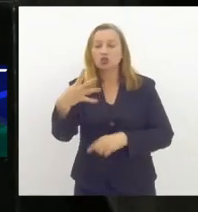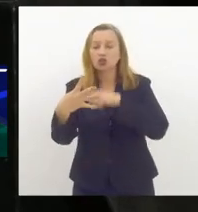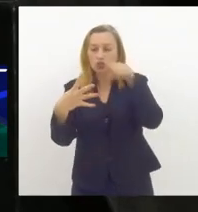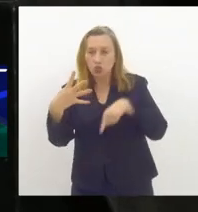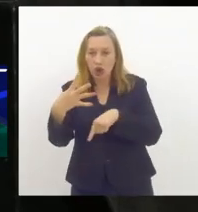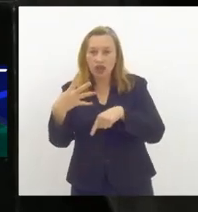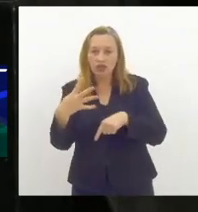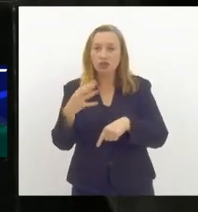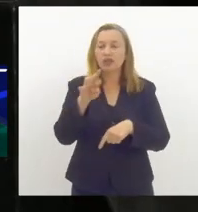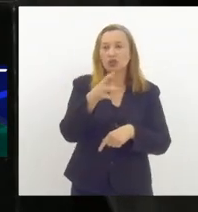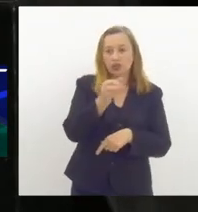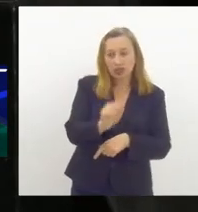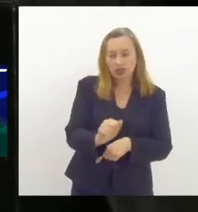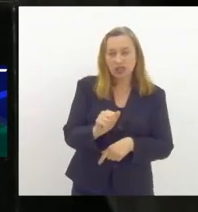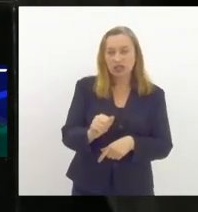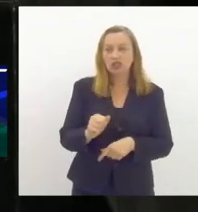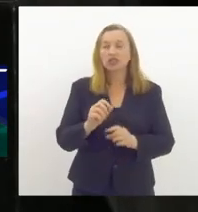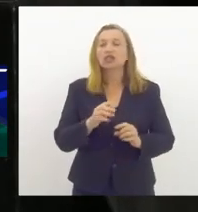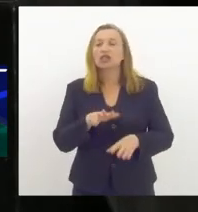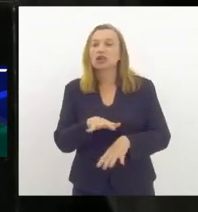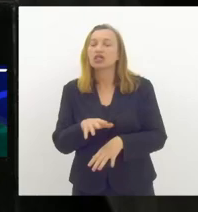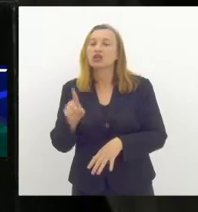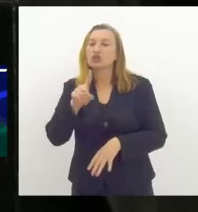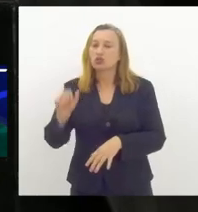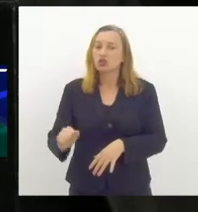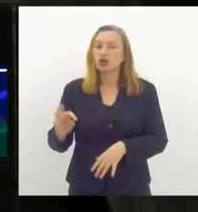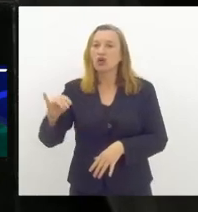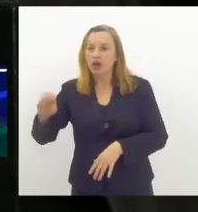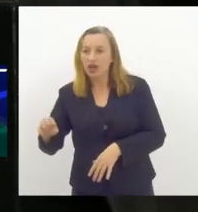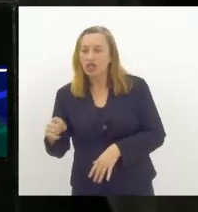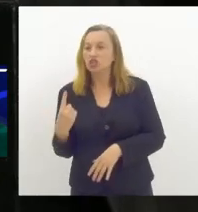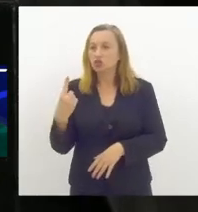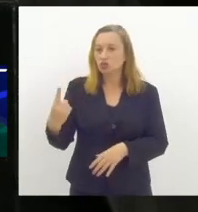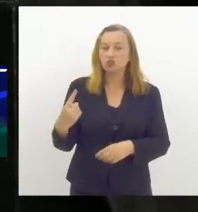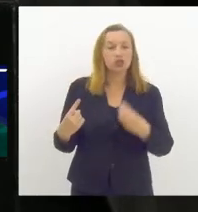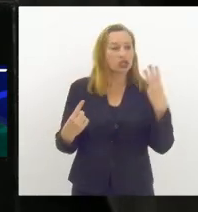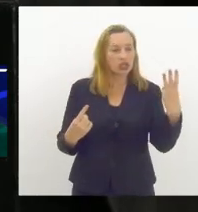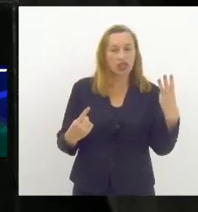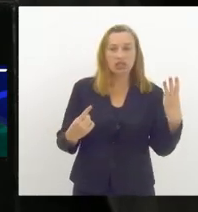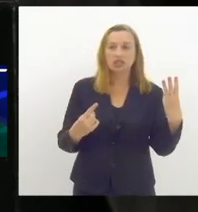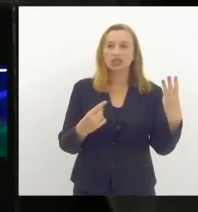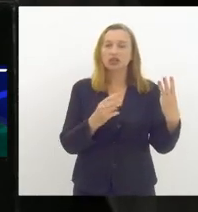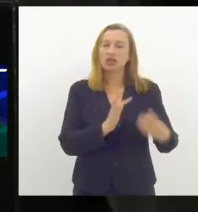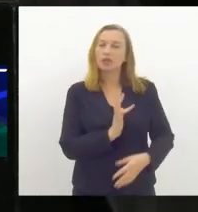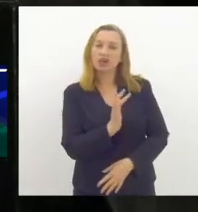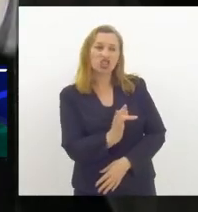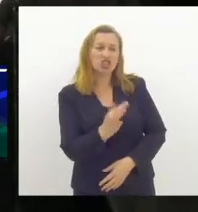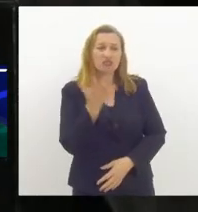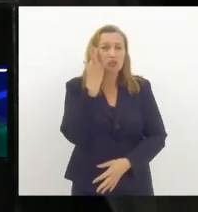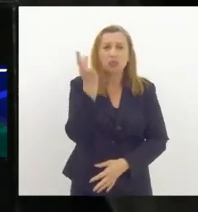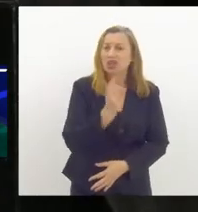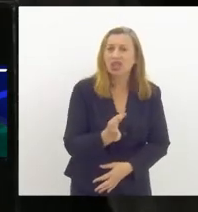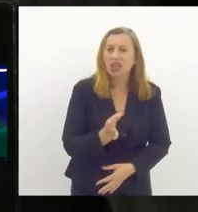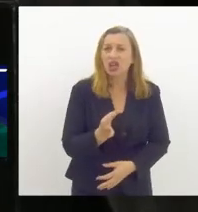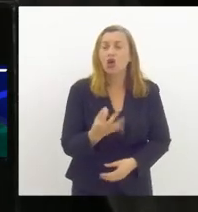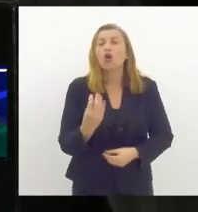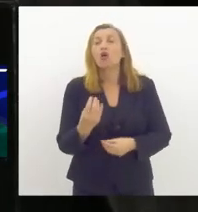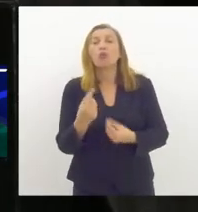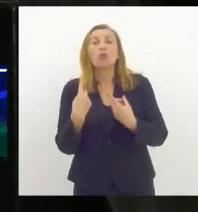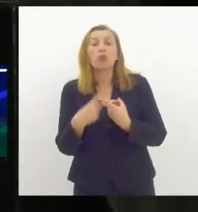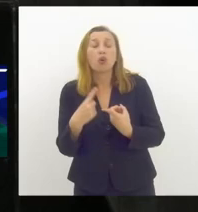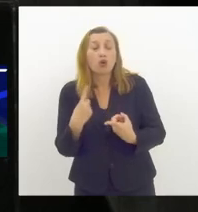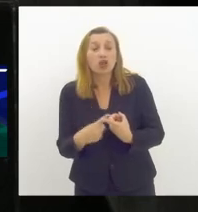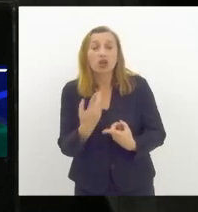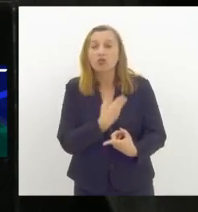cortam a região metropolitana um na direção da Zona Oeste treinar três na a baixada Fluminense e não dá para entender porque o